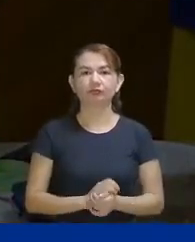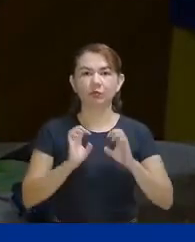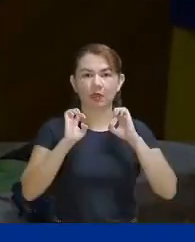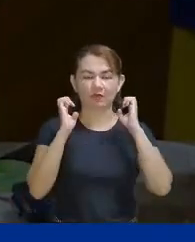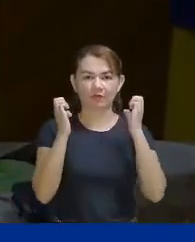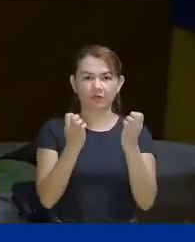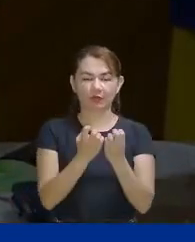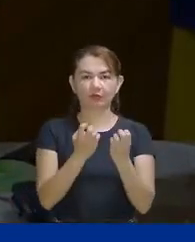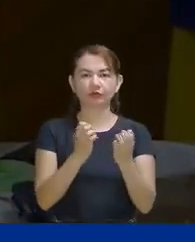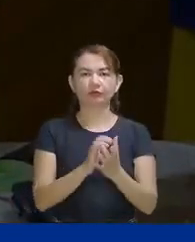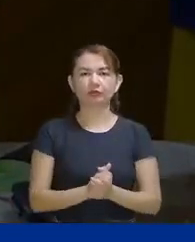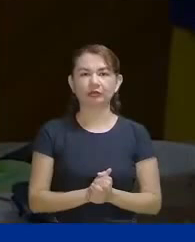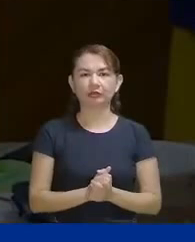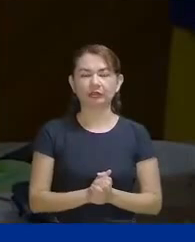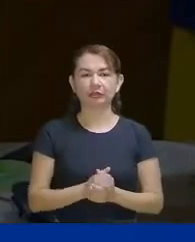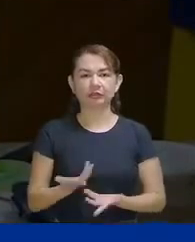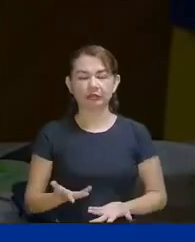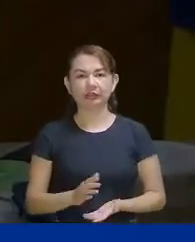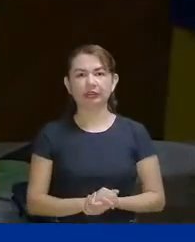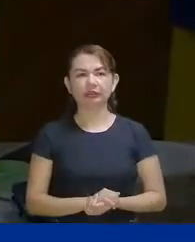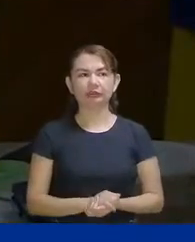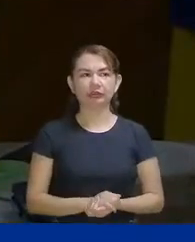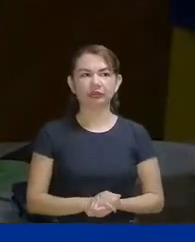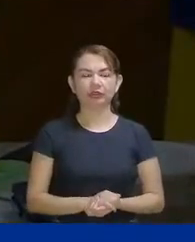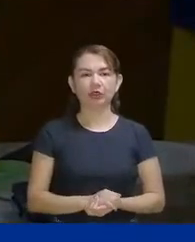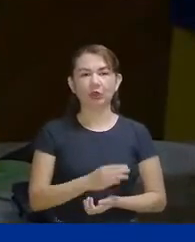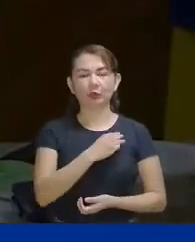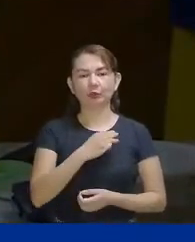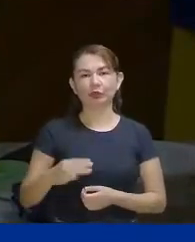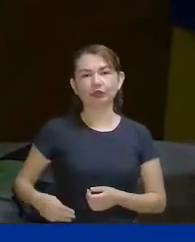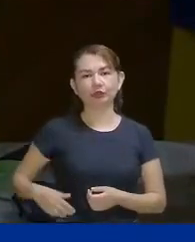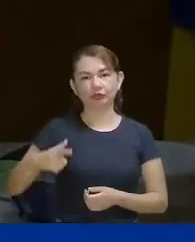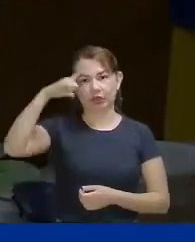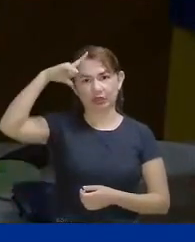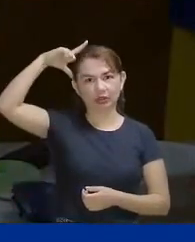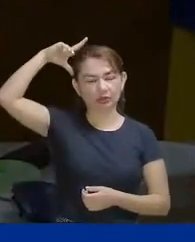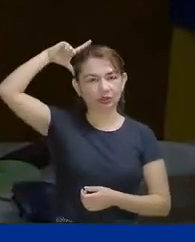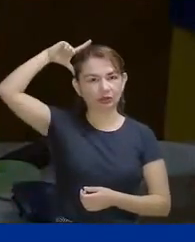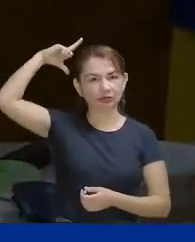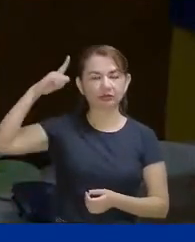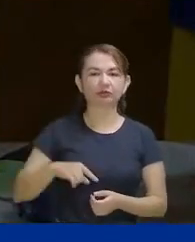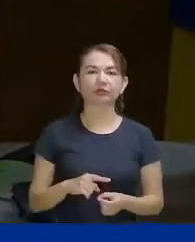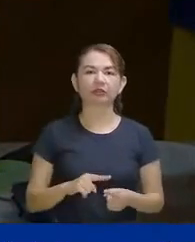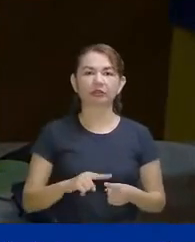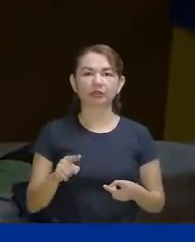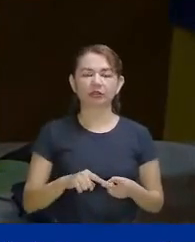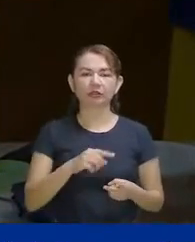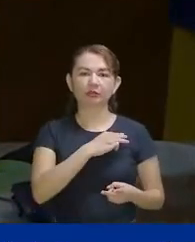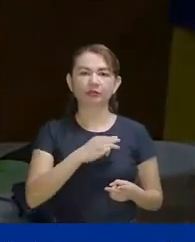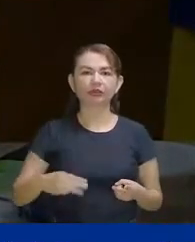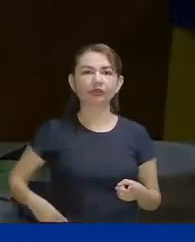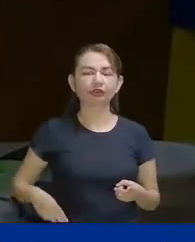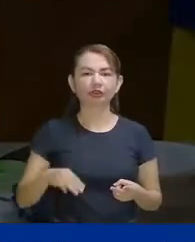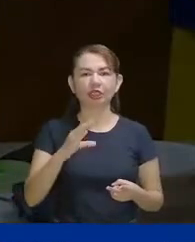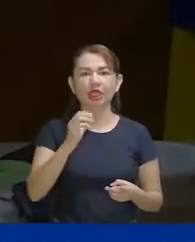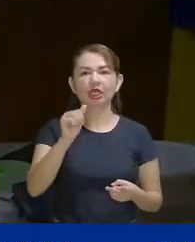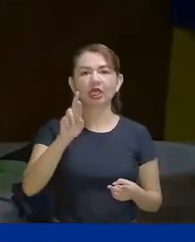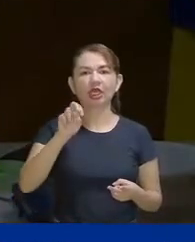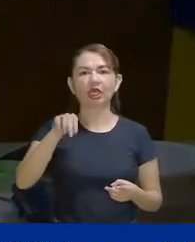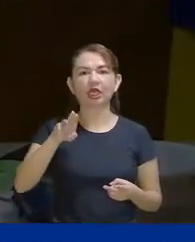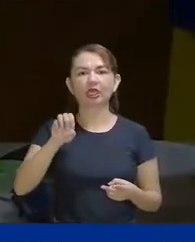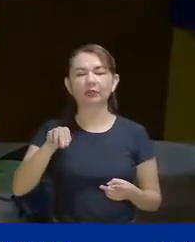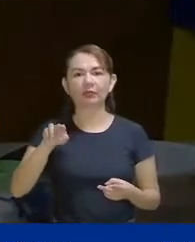ocasião, em que certamente o ministro Alexandre de Moraes estará conosco, a ministra Carmen Lúcia, como ela assumiu segunda-feira,